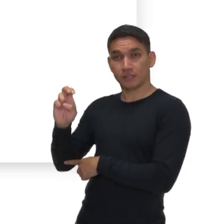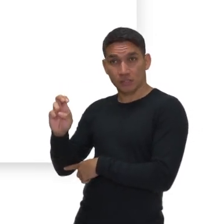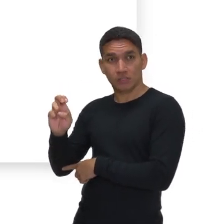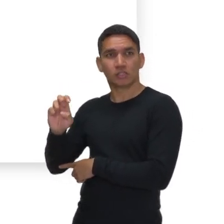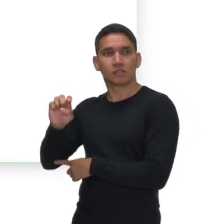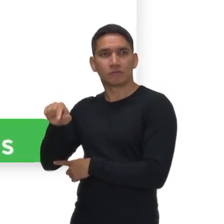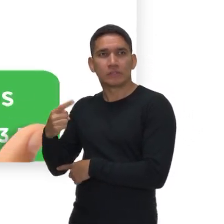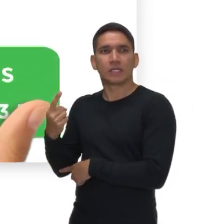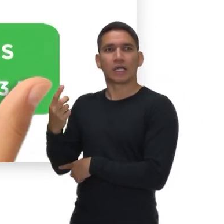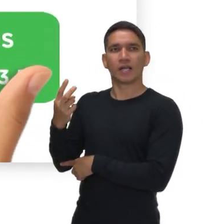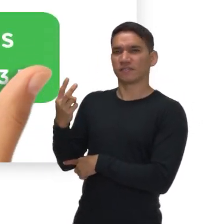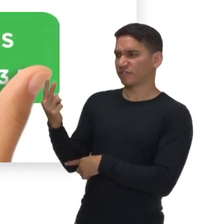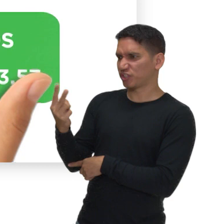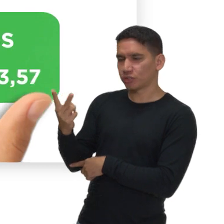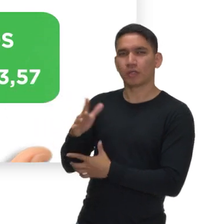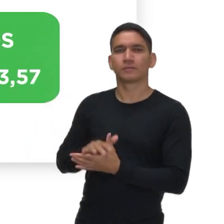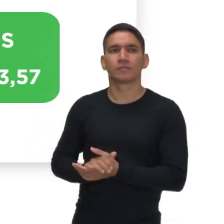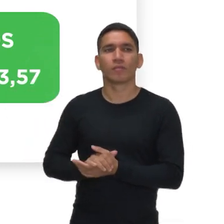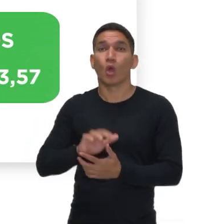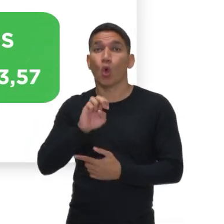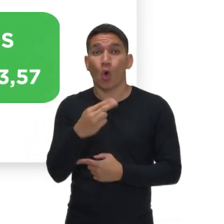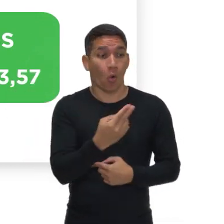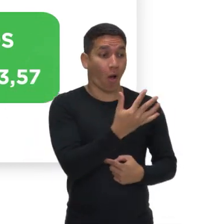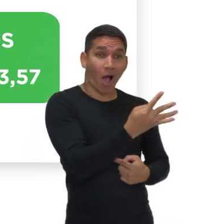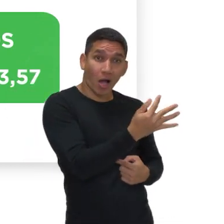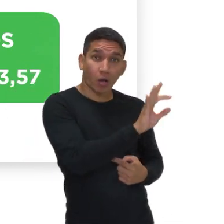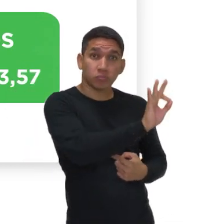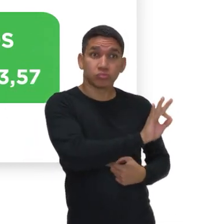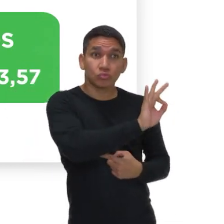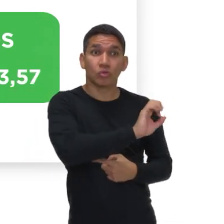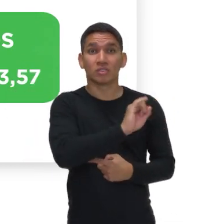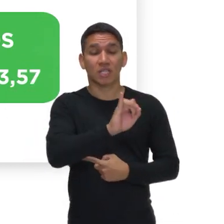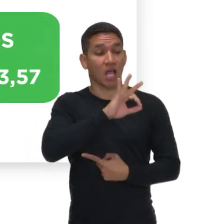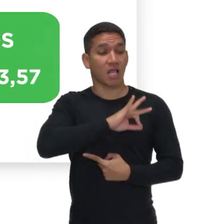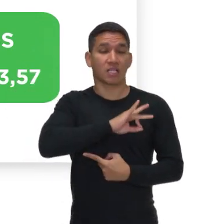R$ 3.305,22. 14% para salários entre